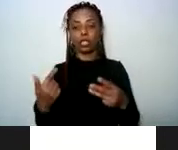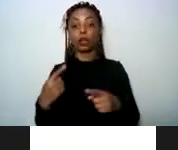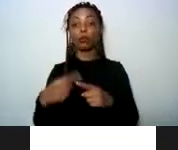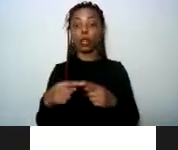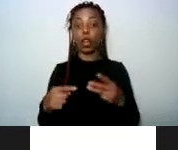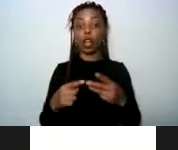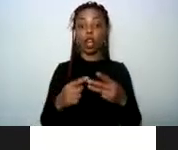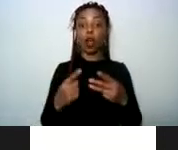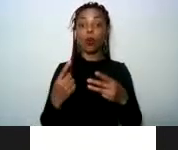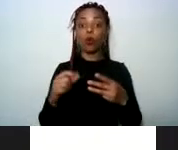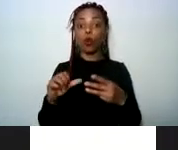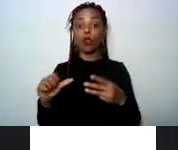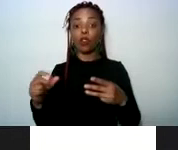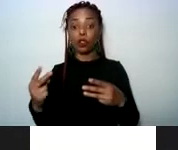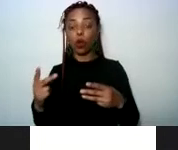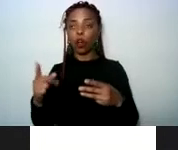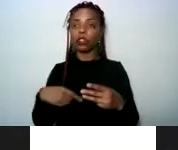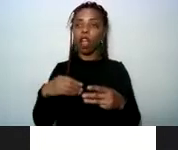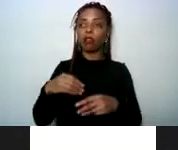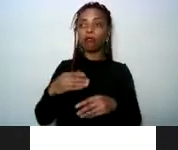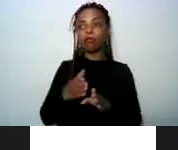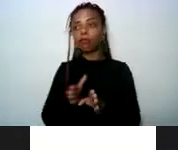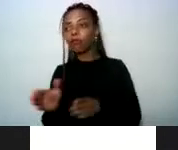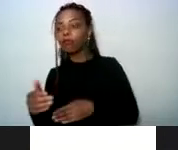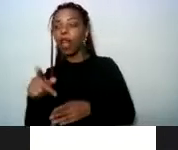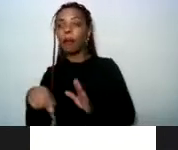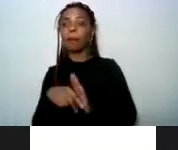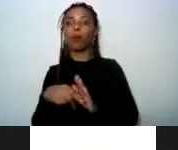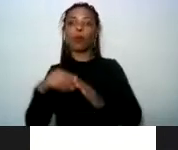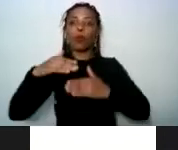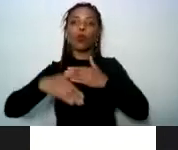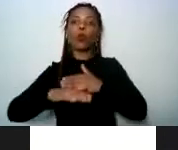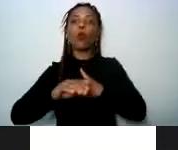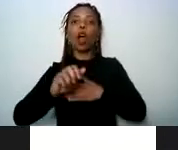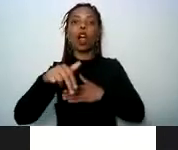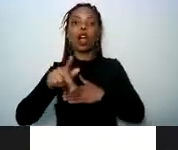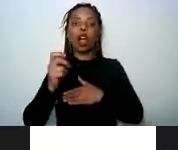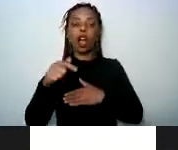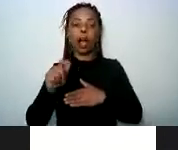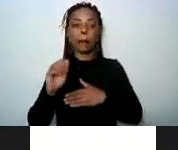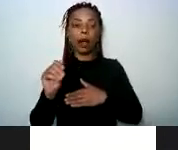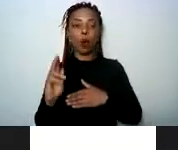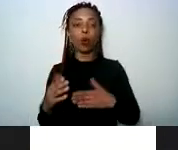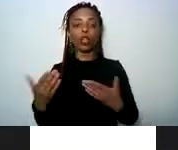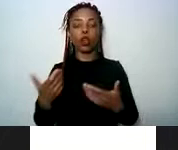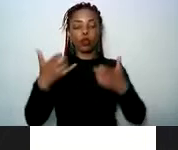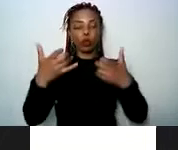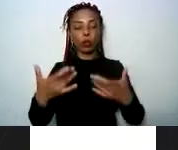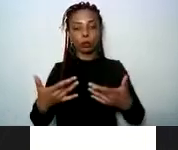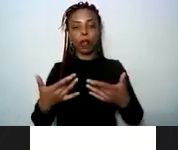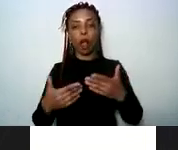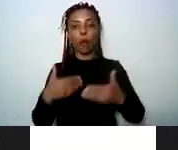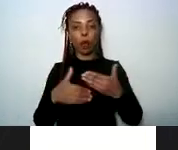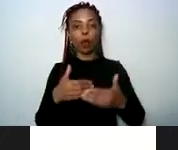pelo Vale do Agabaú. Então inicialmente eu vou apresentar aqui o processo do Vale do Agabaú. A gente precisa